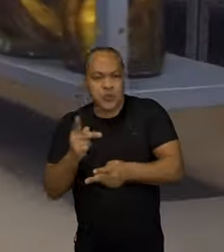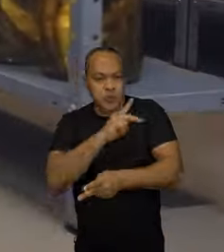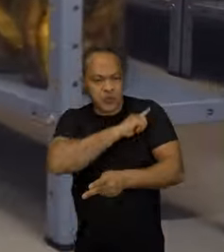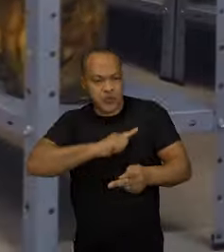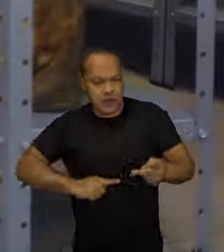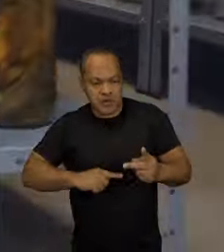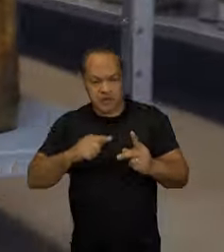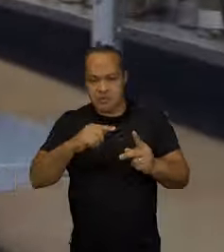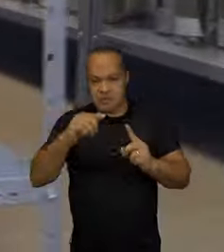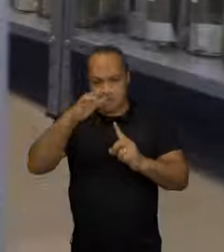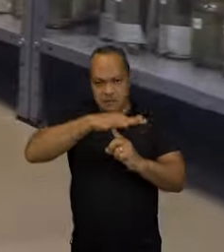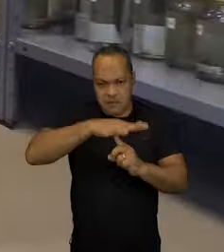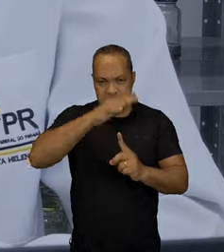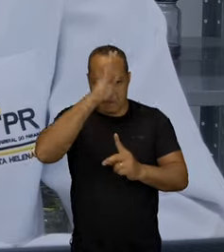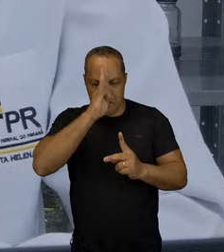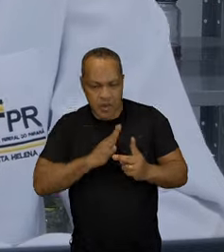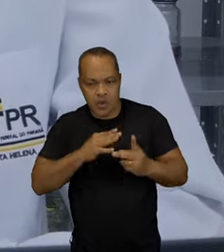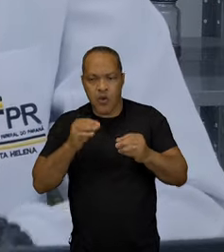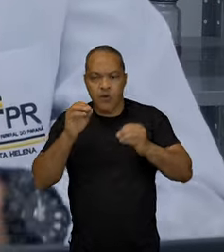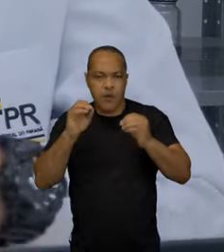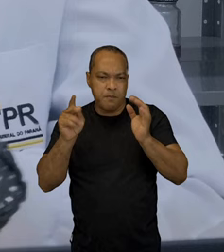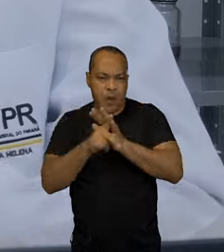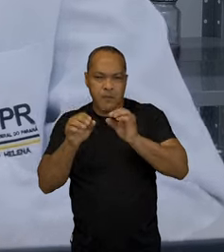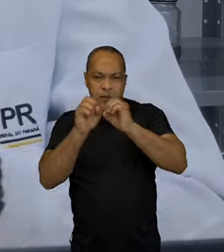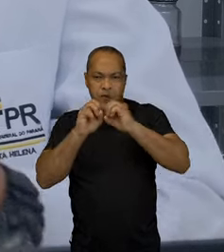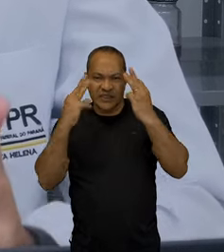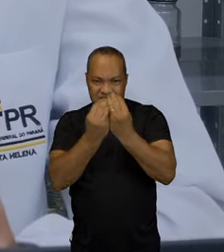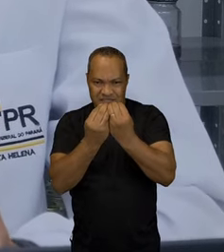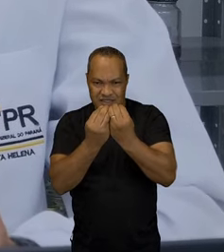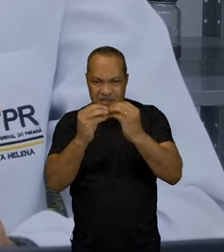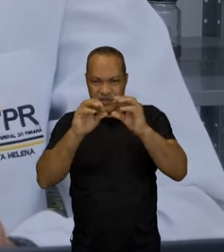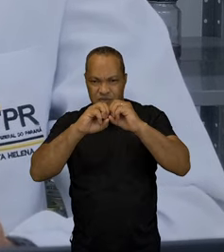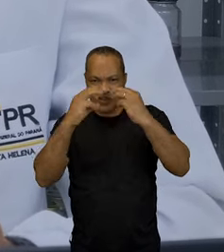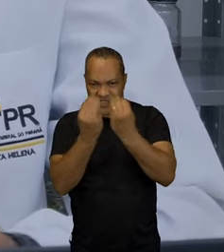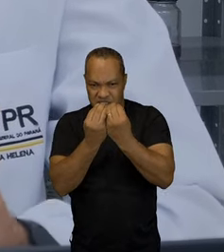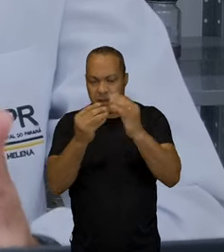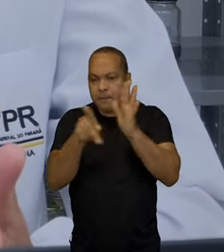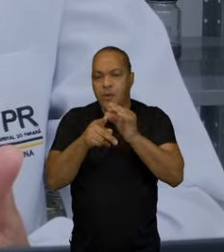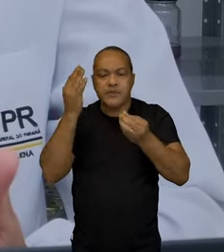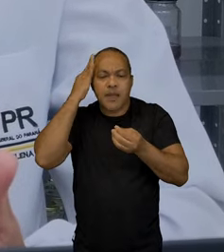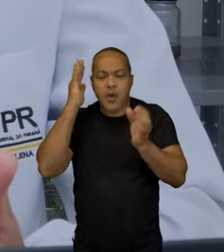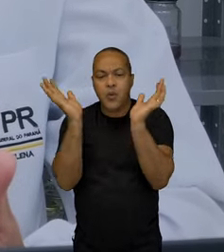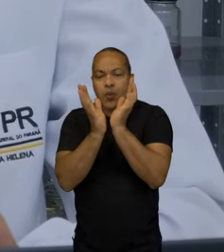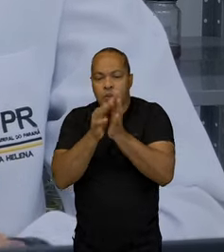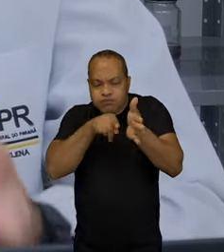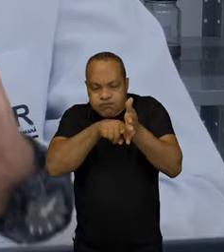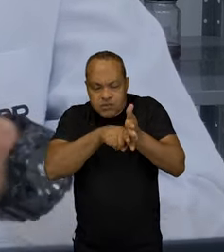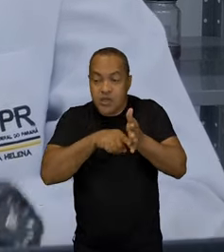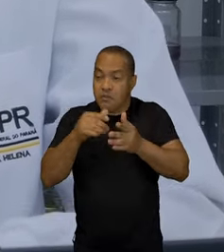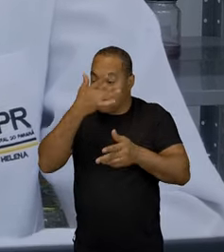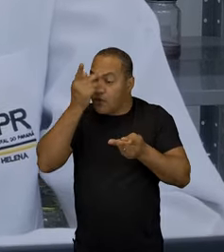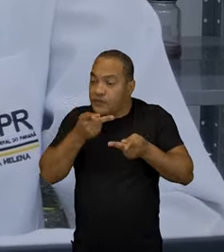da rede particular, por meio de oficinas. Então, há uma contribuição com a comunidade externa